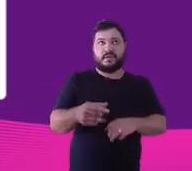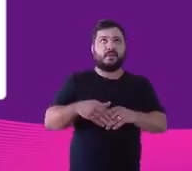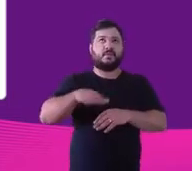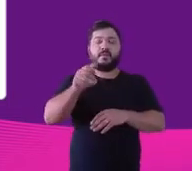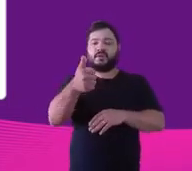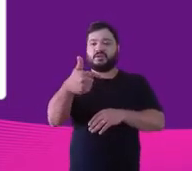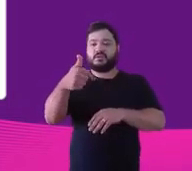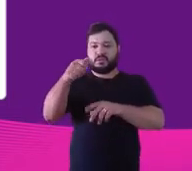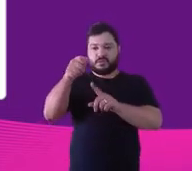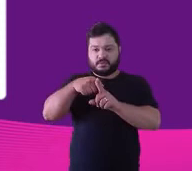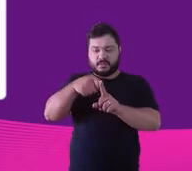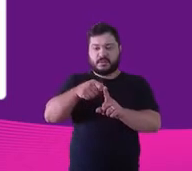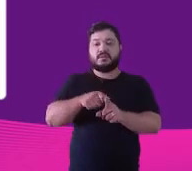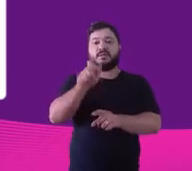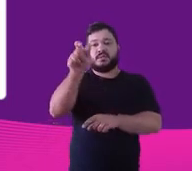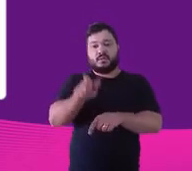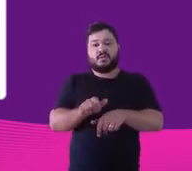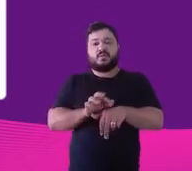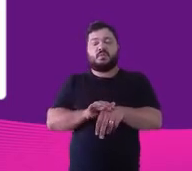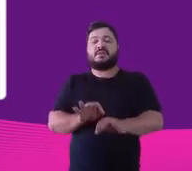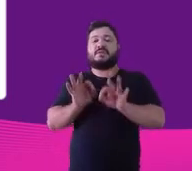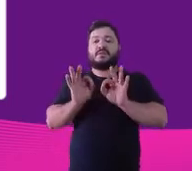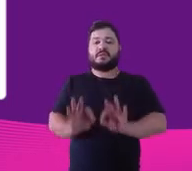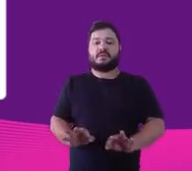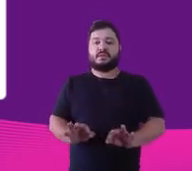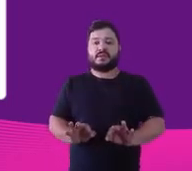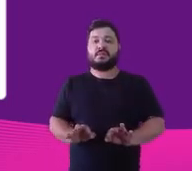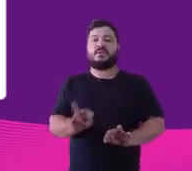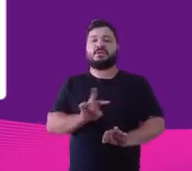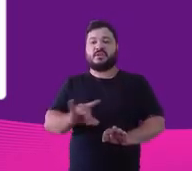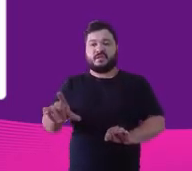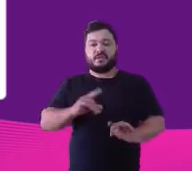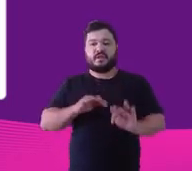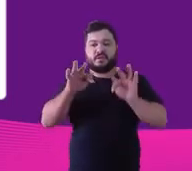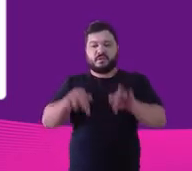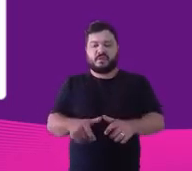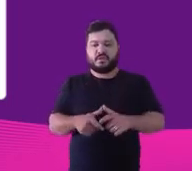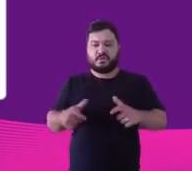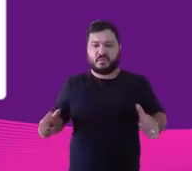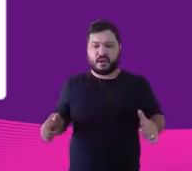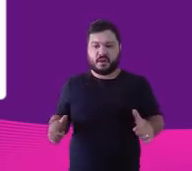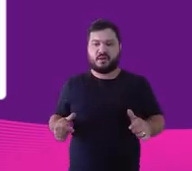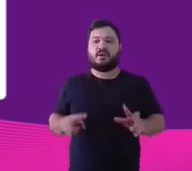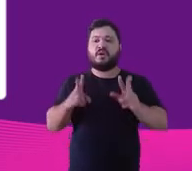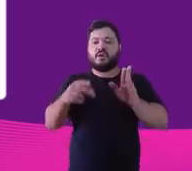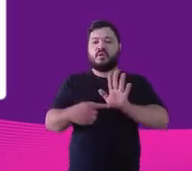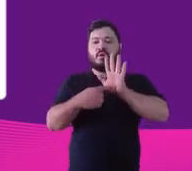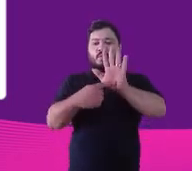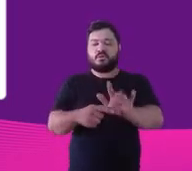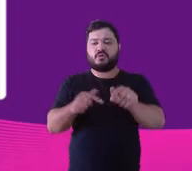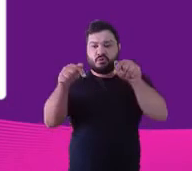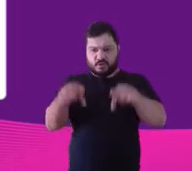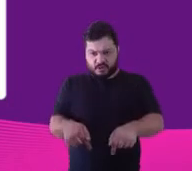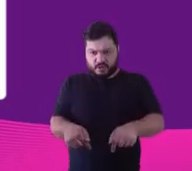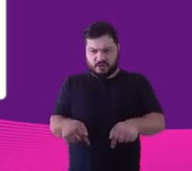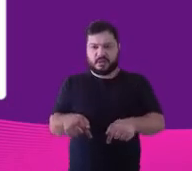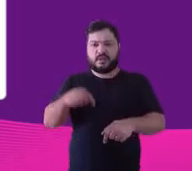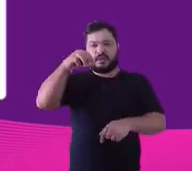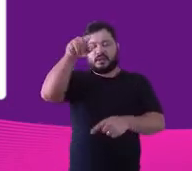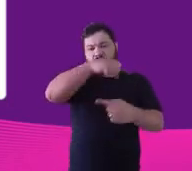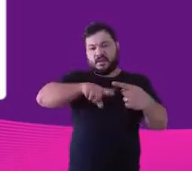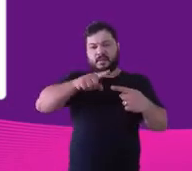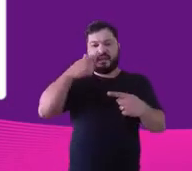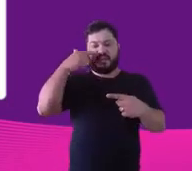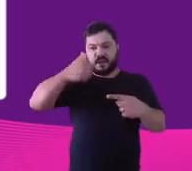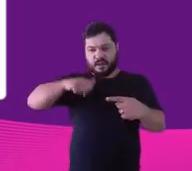mais de doze meses esse paciente certamente vai ter onde texto maior como bem dentro lado aqui nessa metanálise